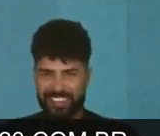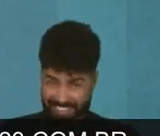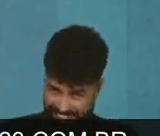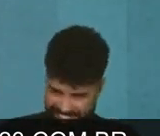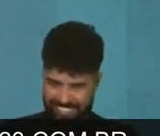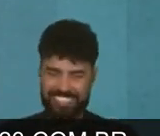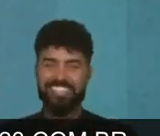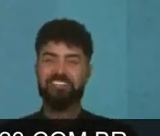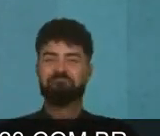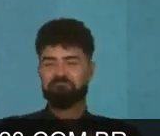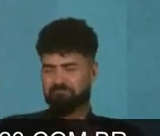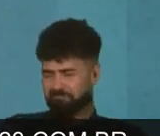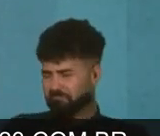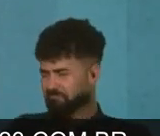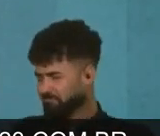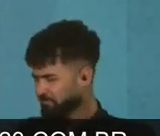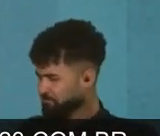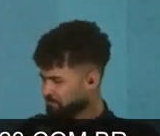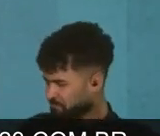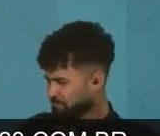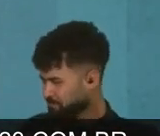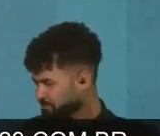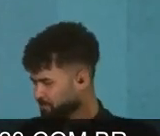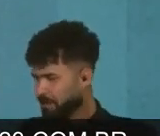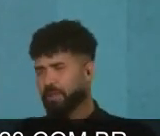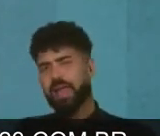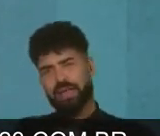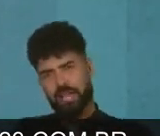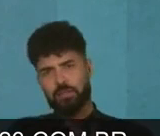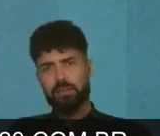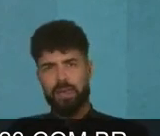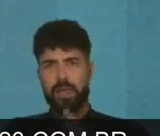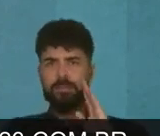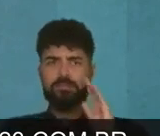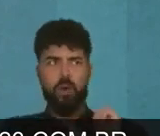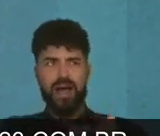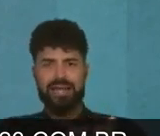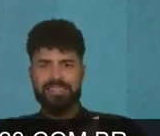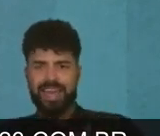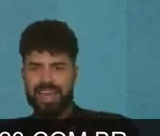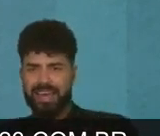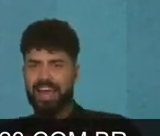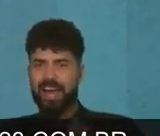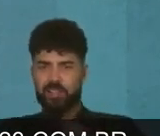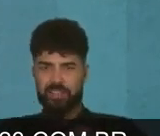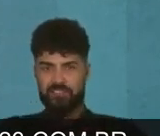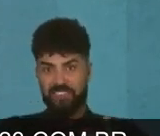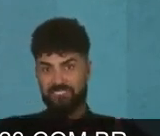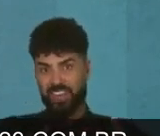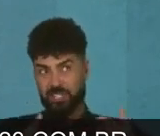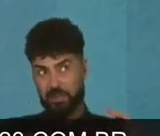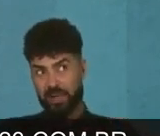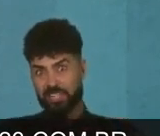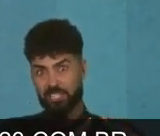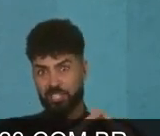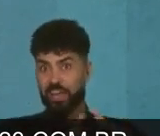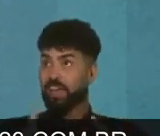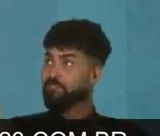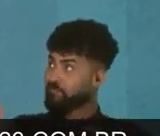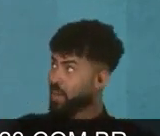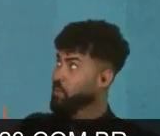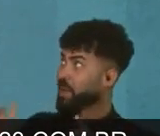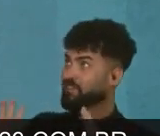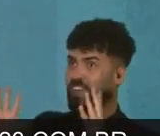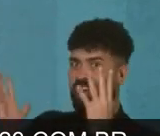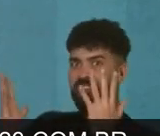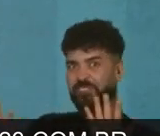é claro que muitas estrelas principais da festa que vai rolar ano que vem lá em Paris também estiveram presentes no